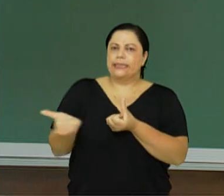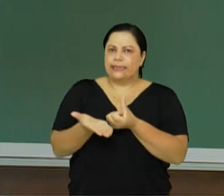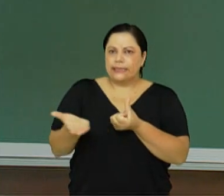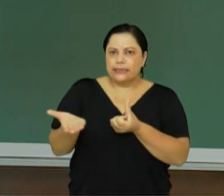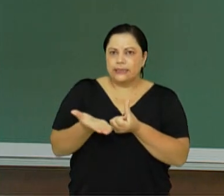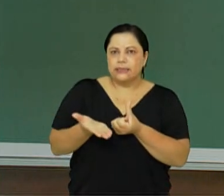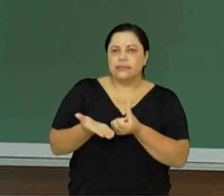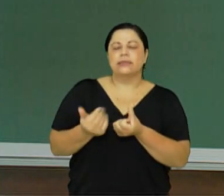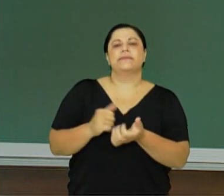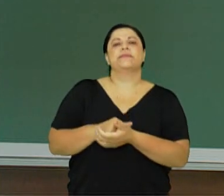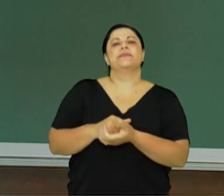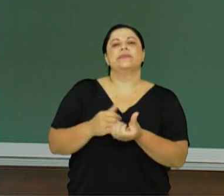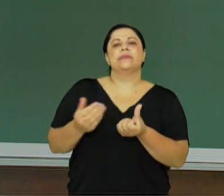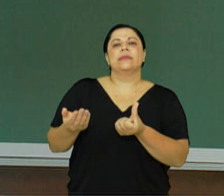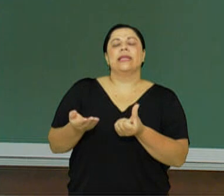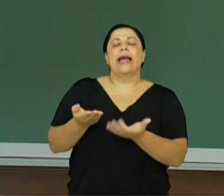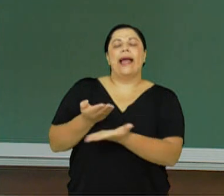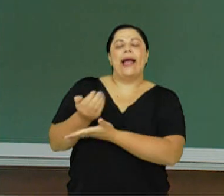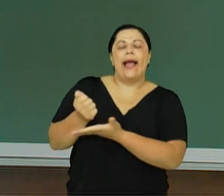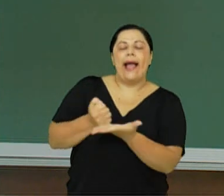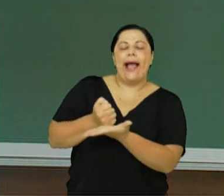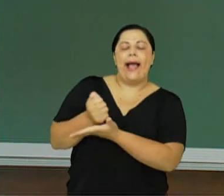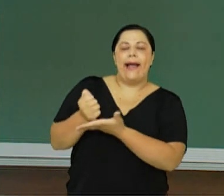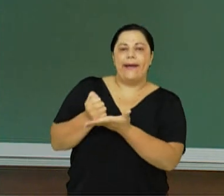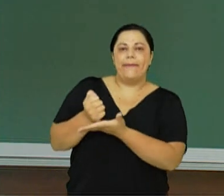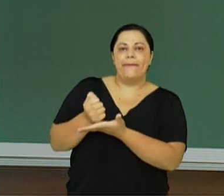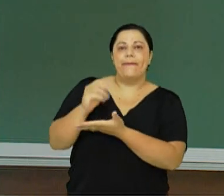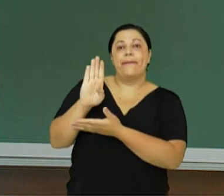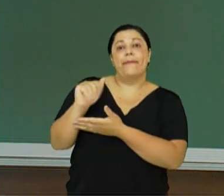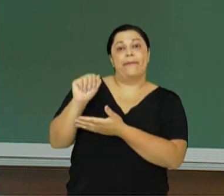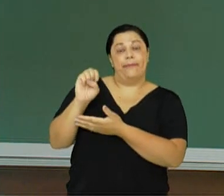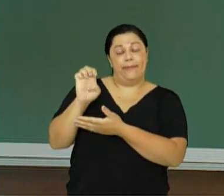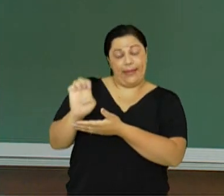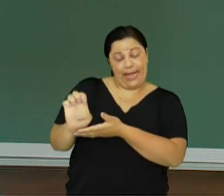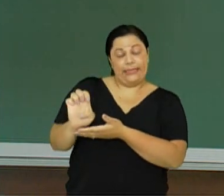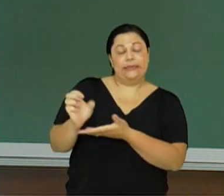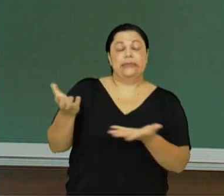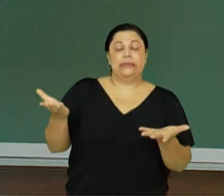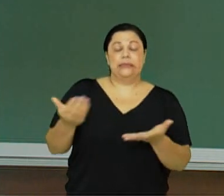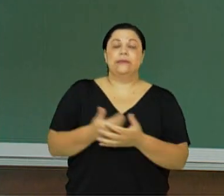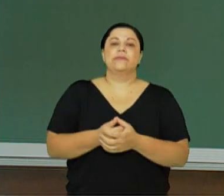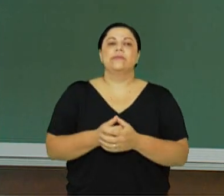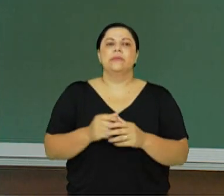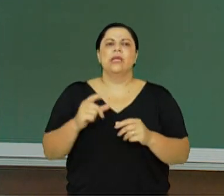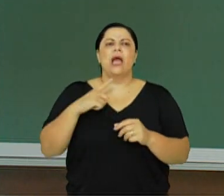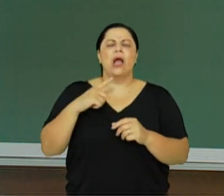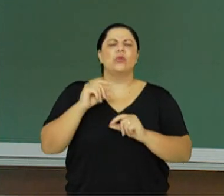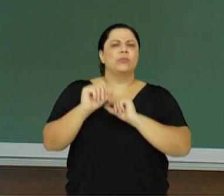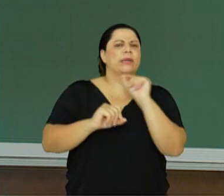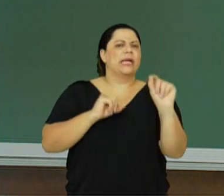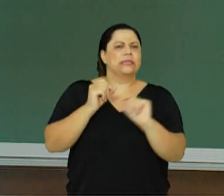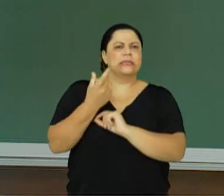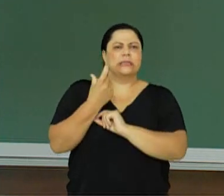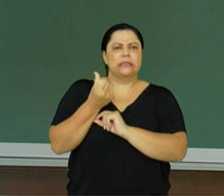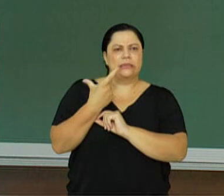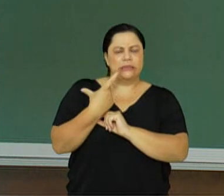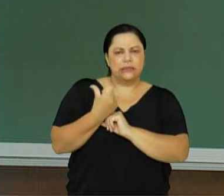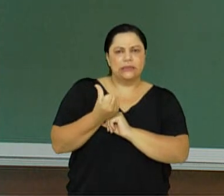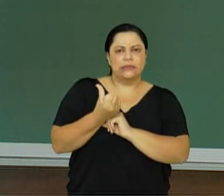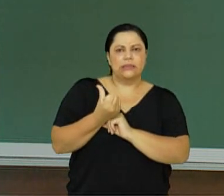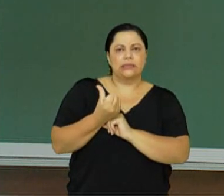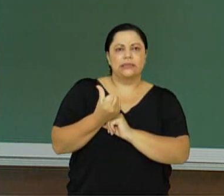aqui. Mas como ela tem 1 centímetro de vão, a altura aqui passa a ser apenas 16